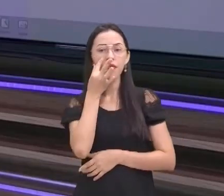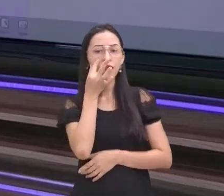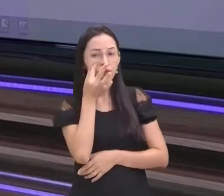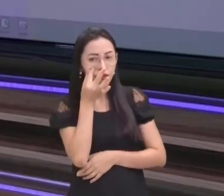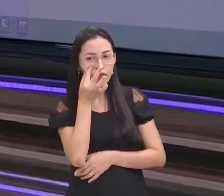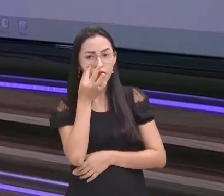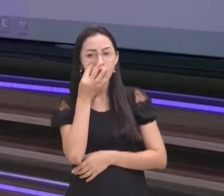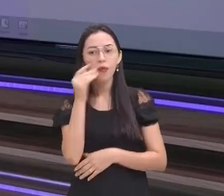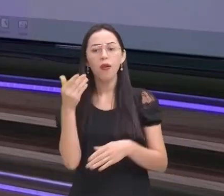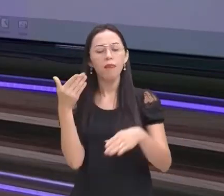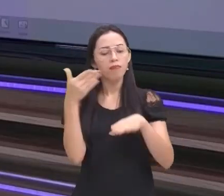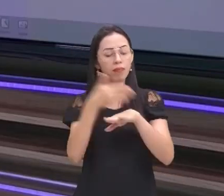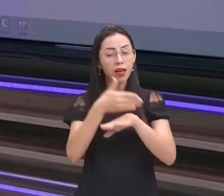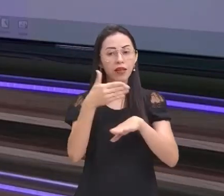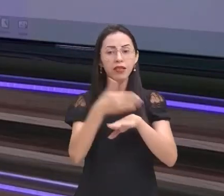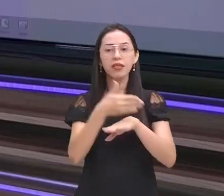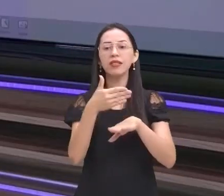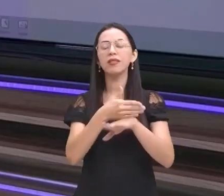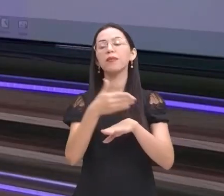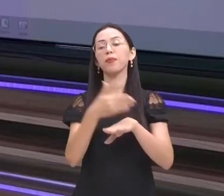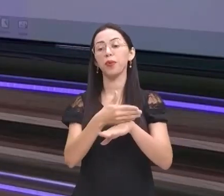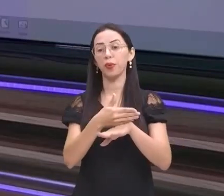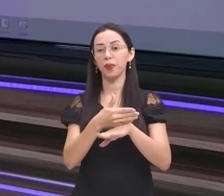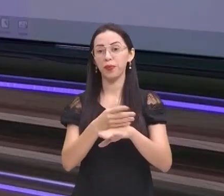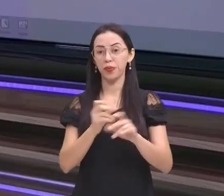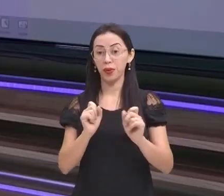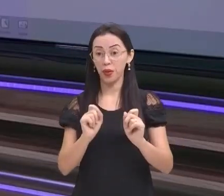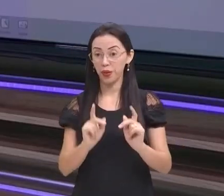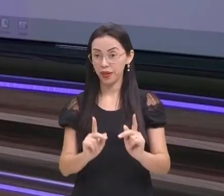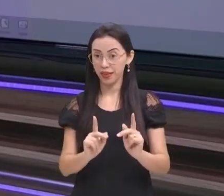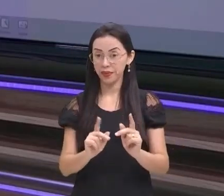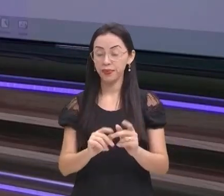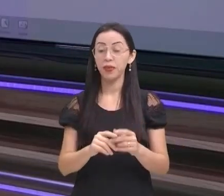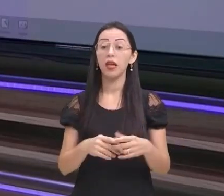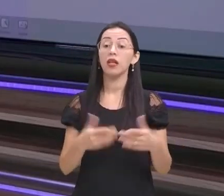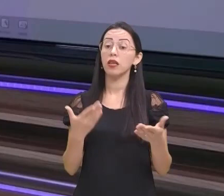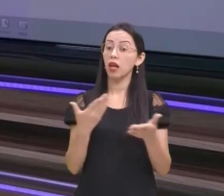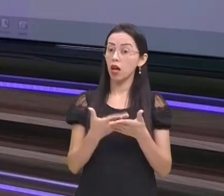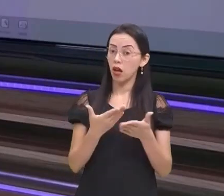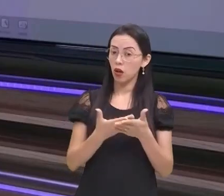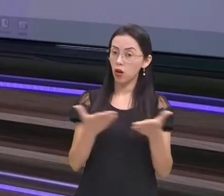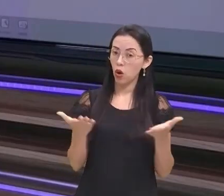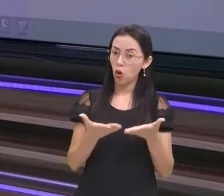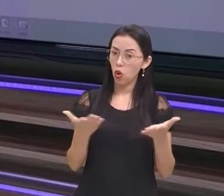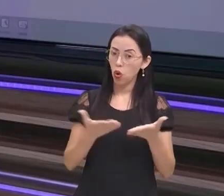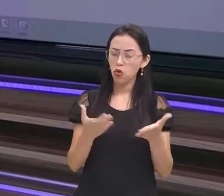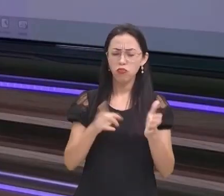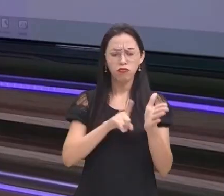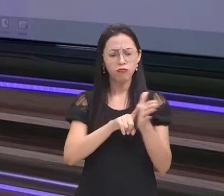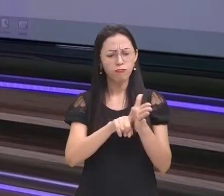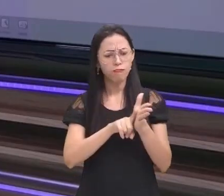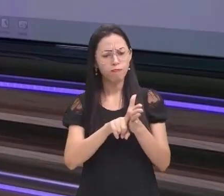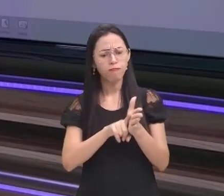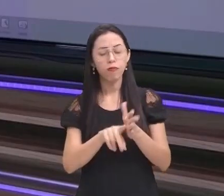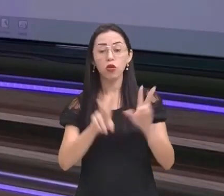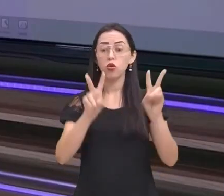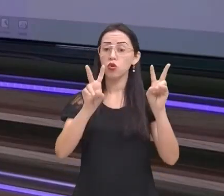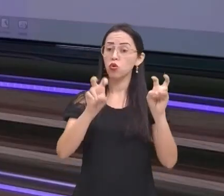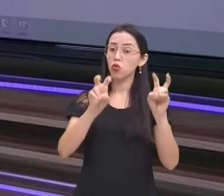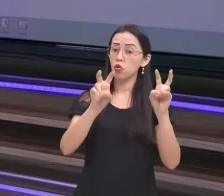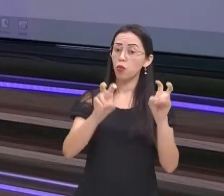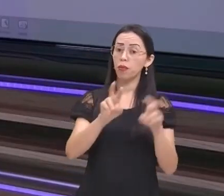incrível aventura que na aula de hoje nós investigamos um relato de experiência de uma viagem